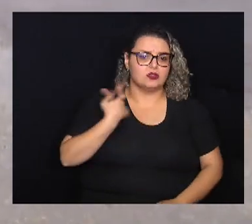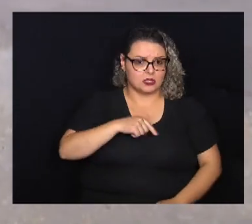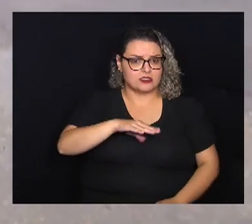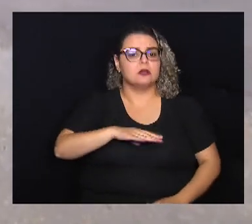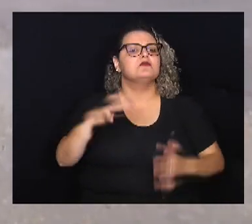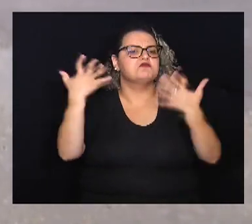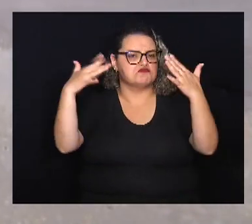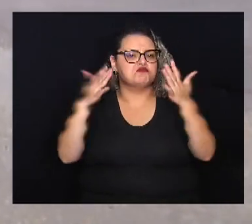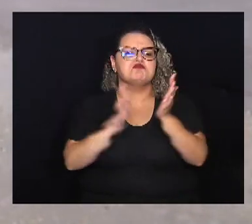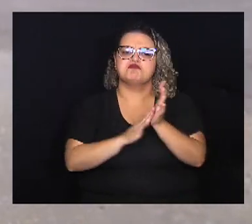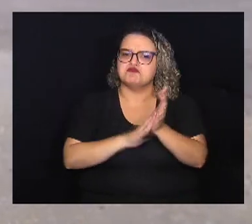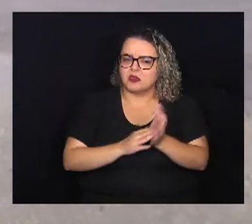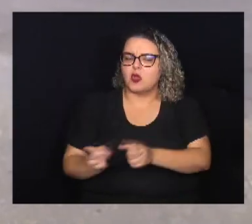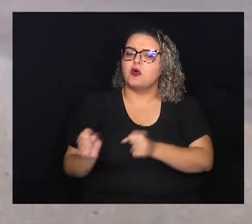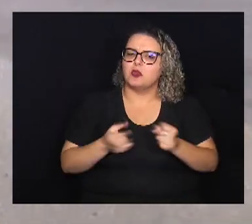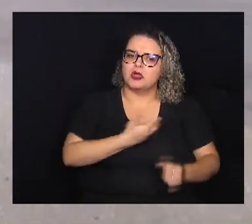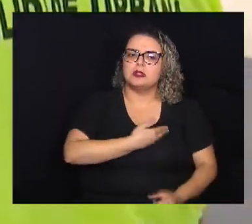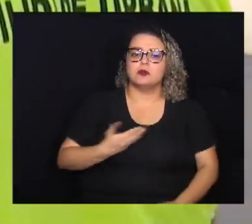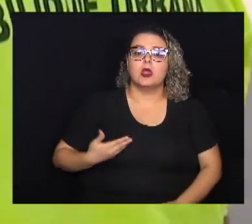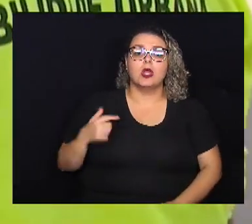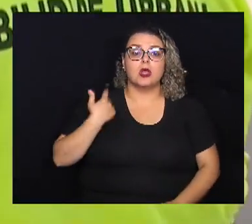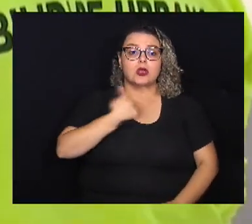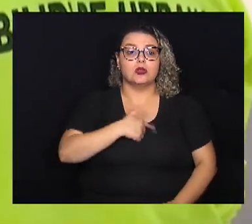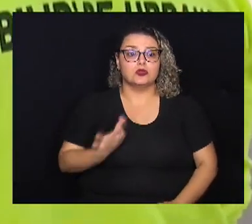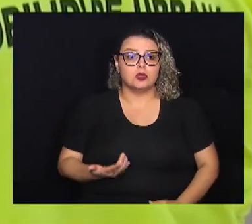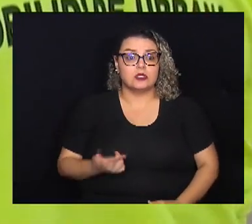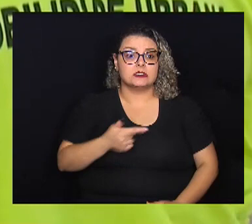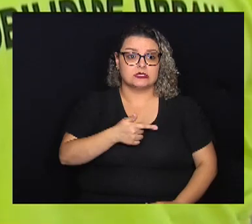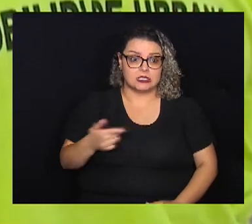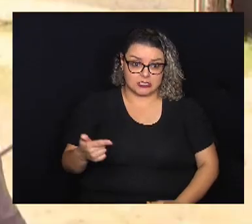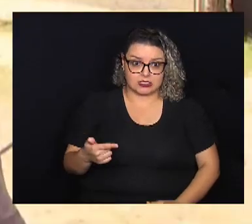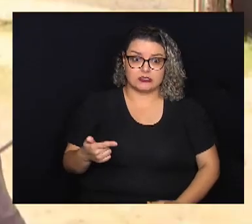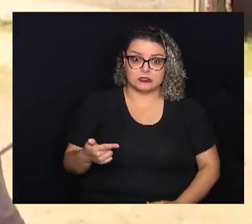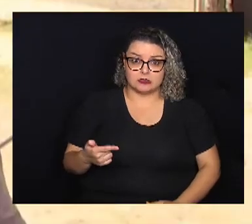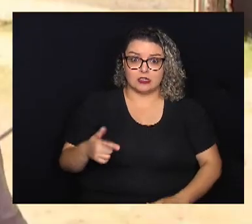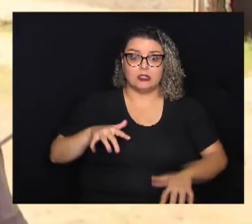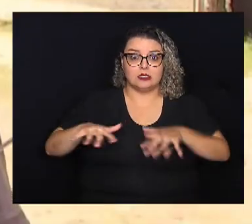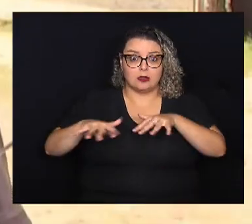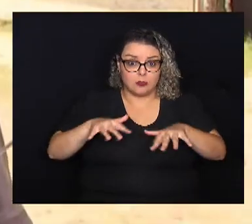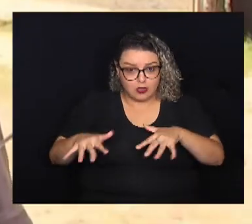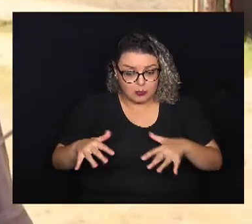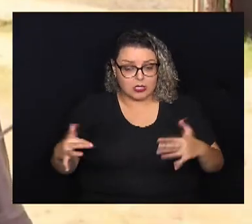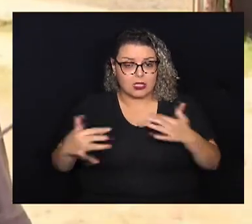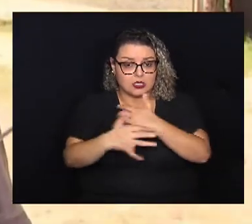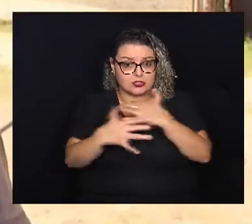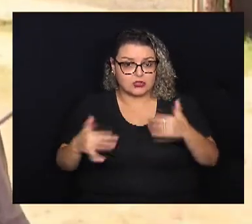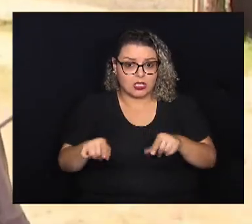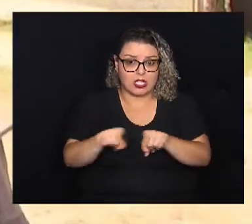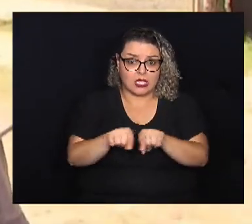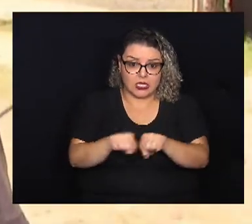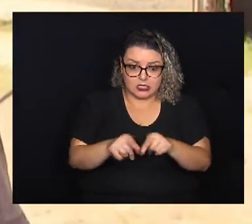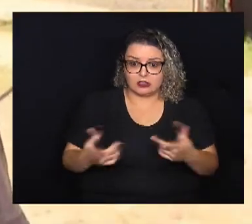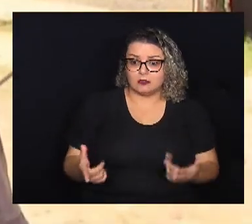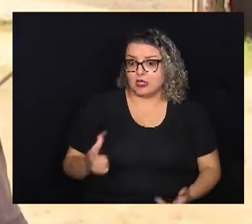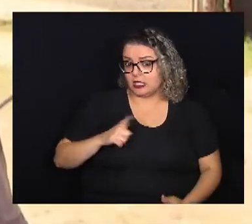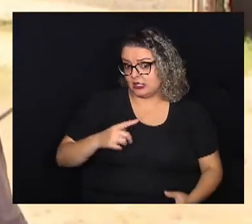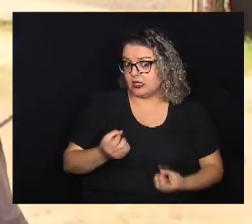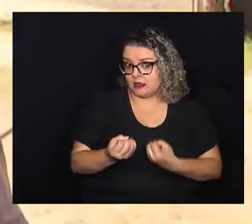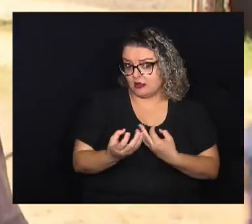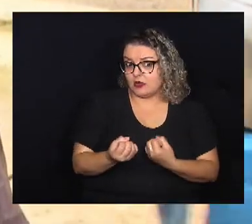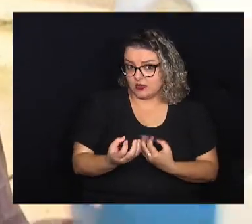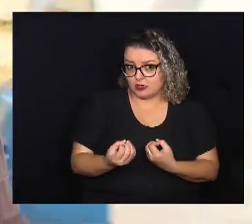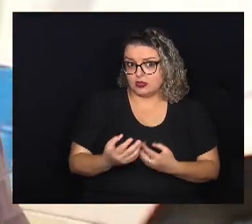tá de parabéns mesmo ao Poder Público. E nós estamos aí na semana da mobilidade urbana, né? E também temos dados de